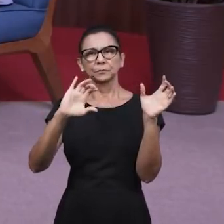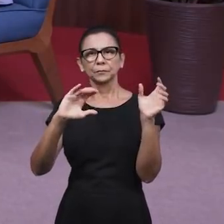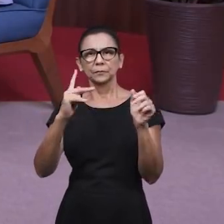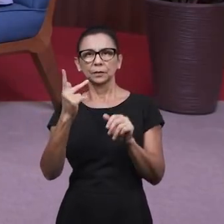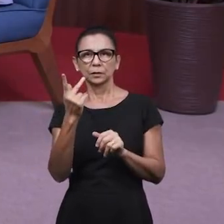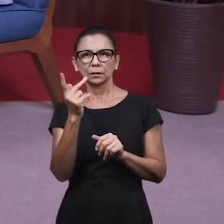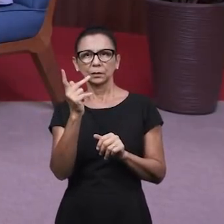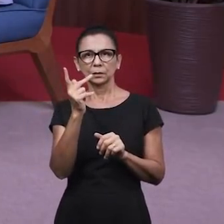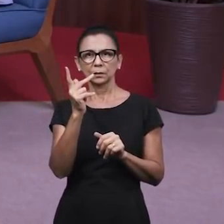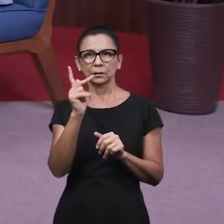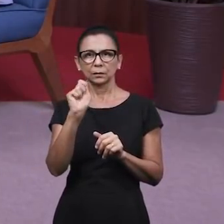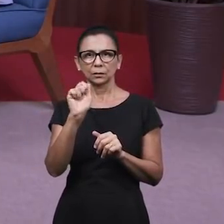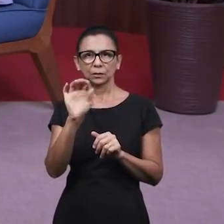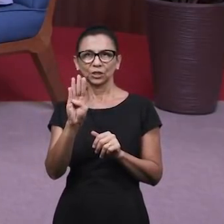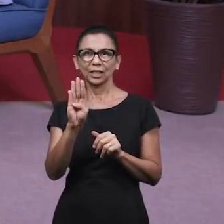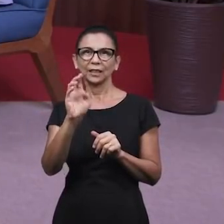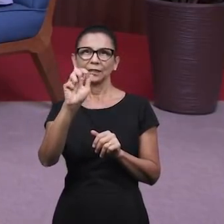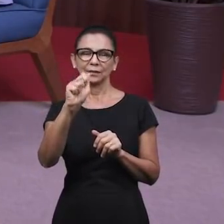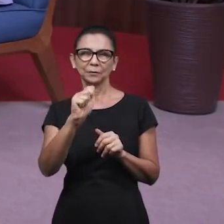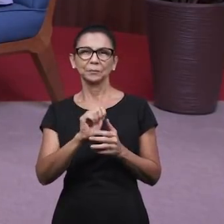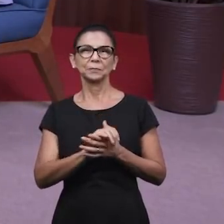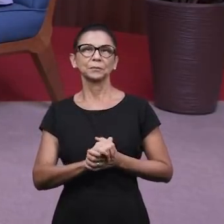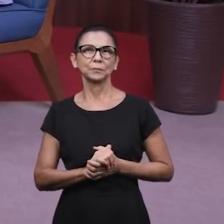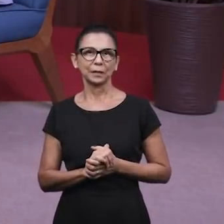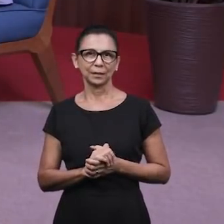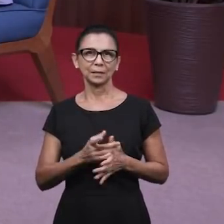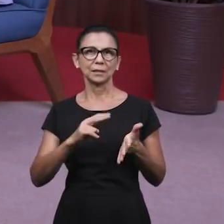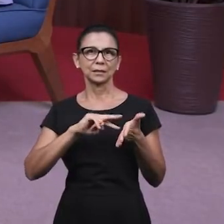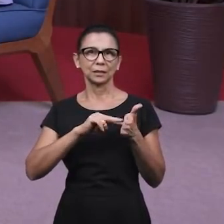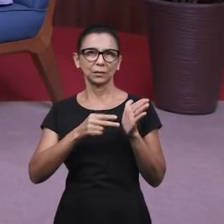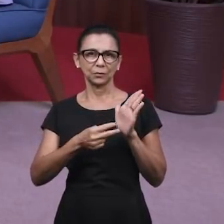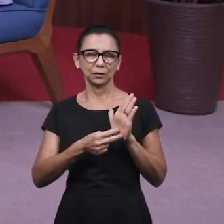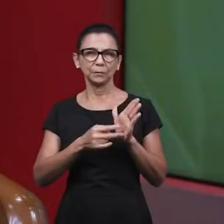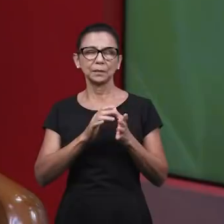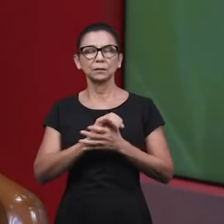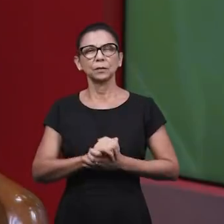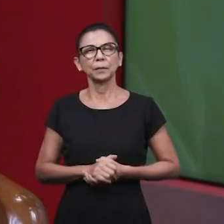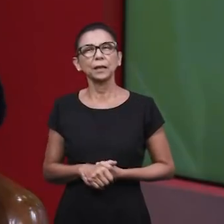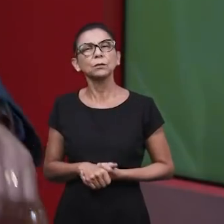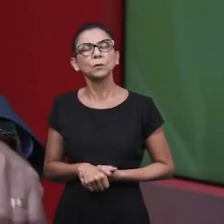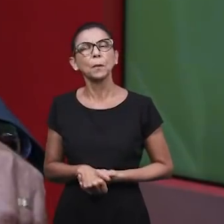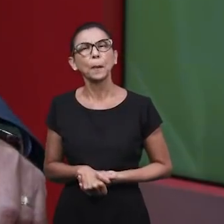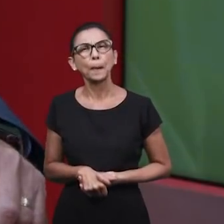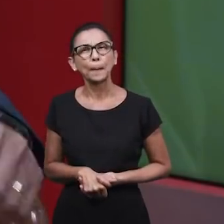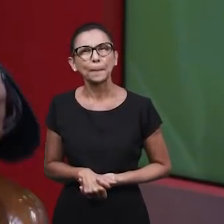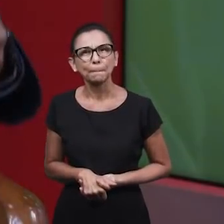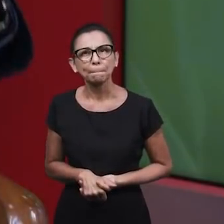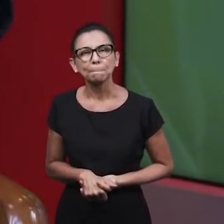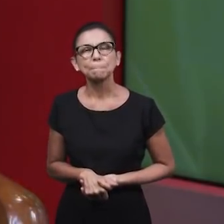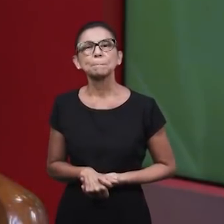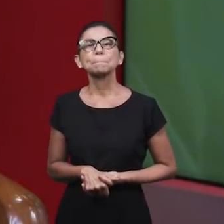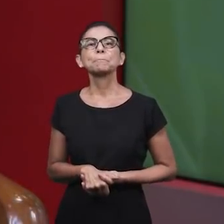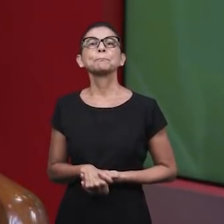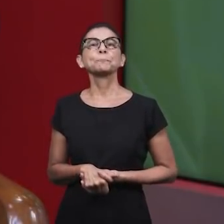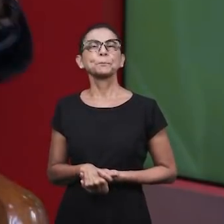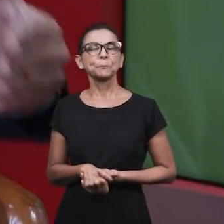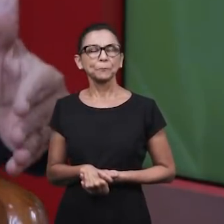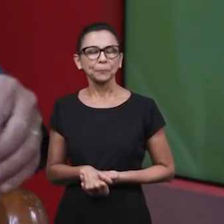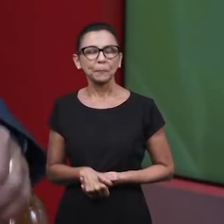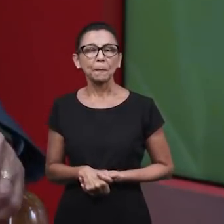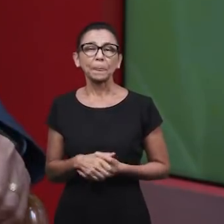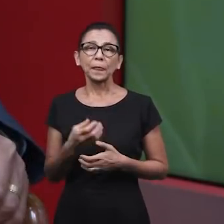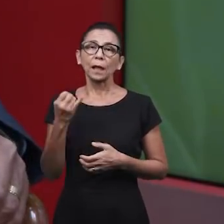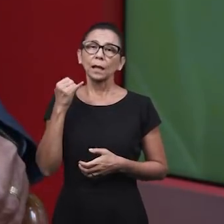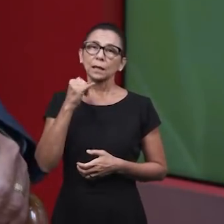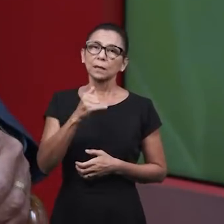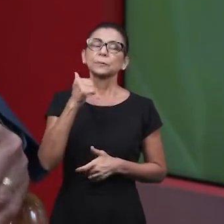você aceita o Senhor Jesus, você descansa nele todo dia, porque ele é o descanso. Todo dia você tem as